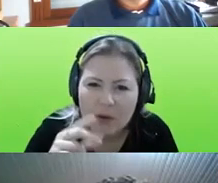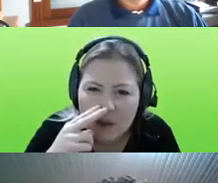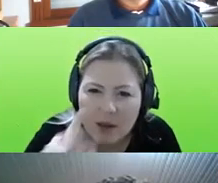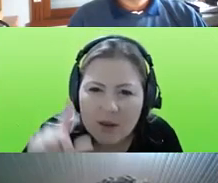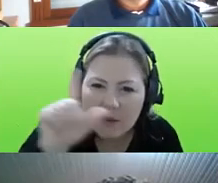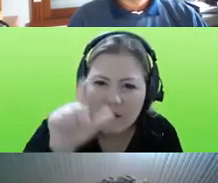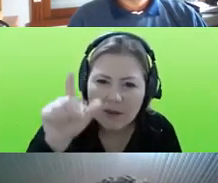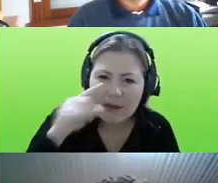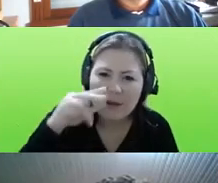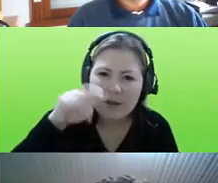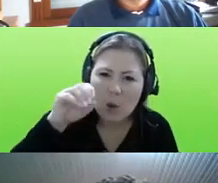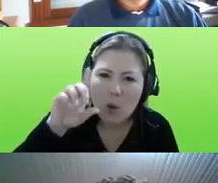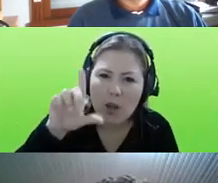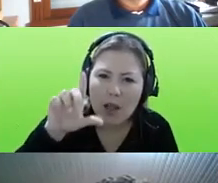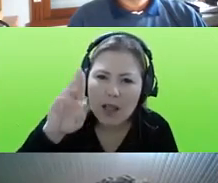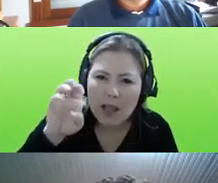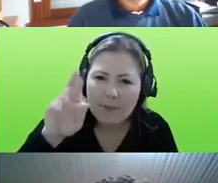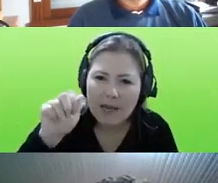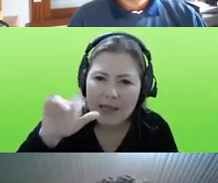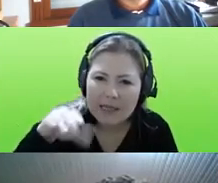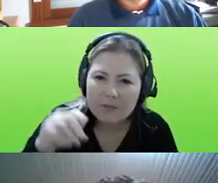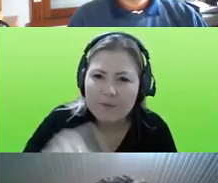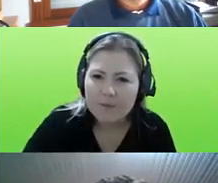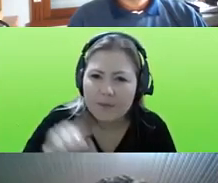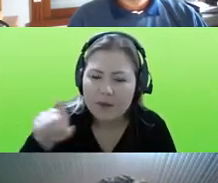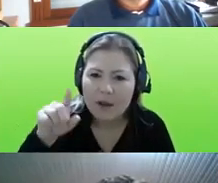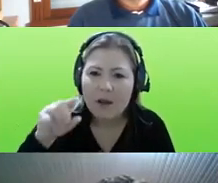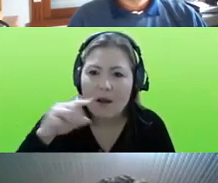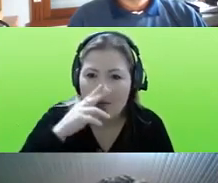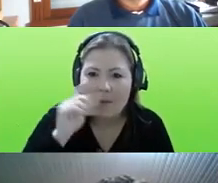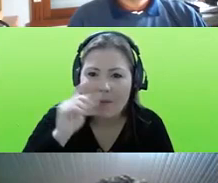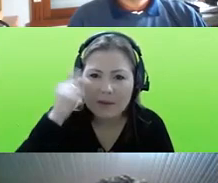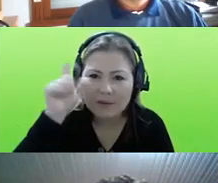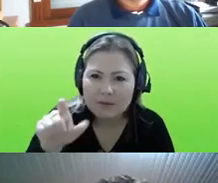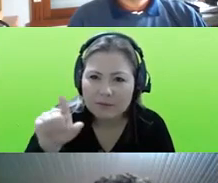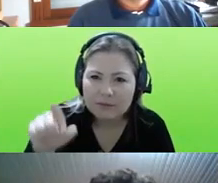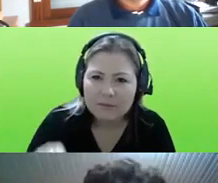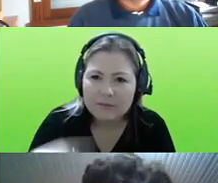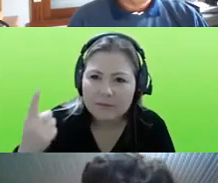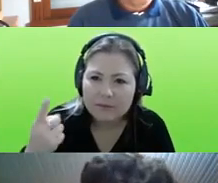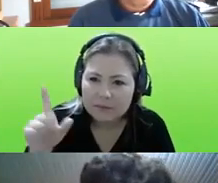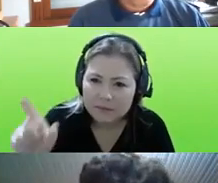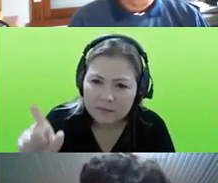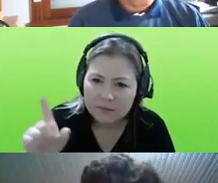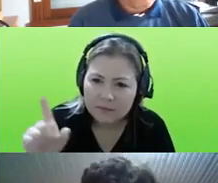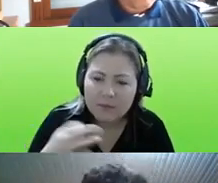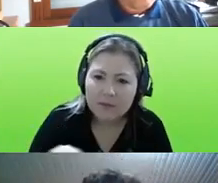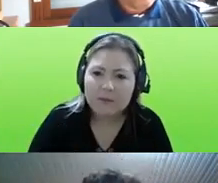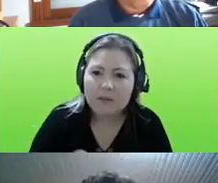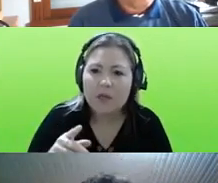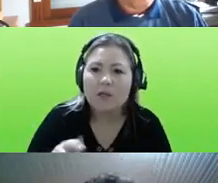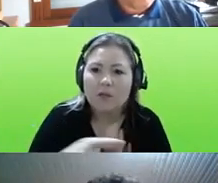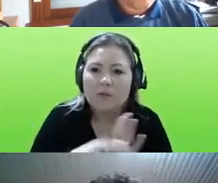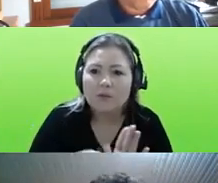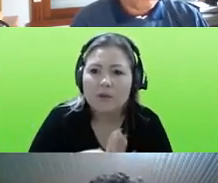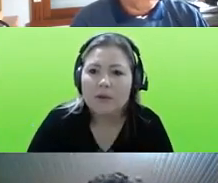da Wendy Brown. A Imanência do Poder, do Martin Zahr. E a Teoria da Normatividade de Hegel,